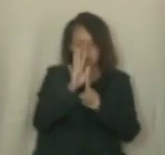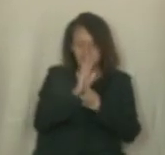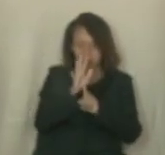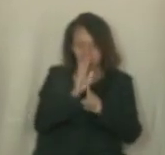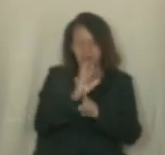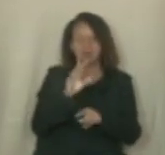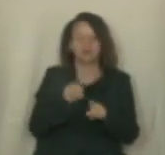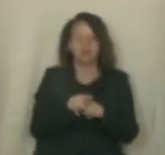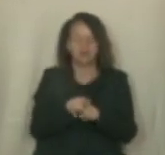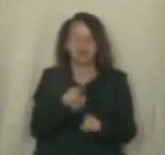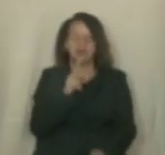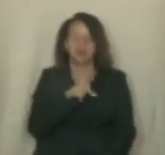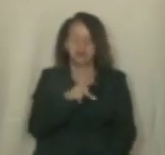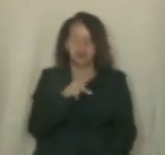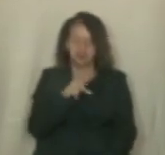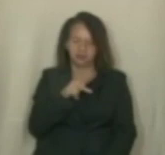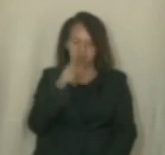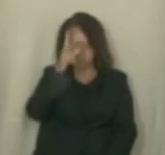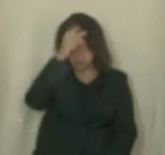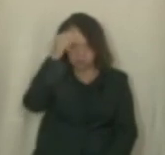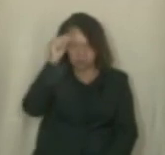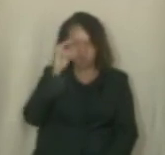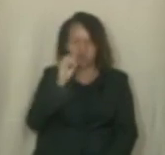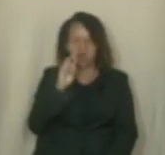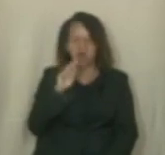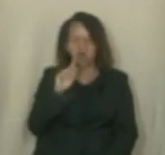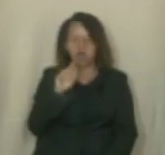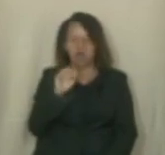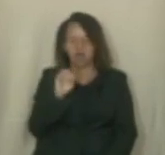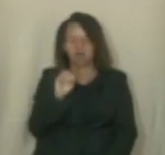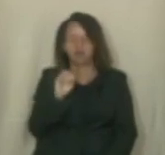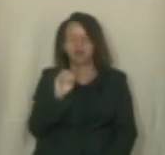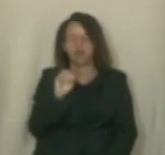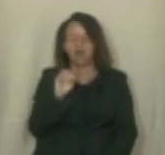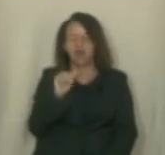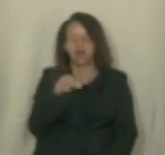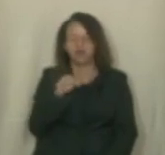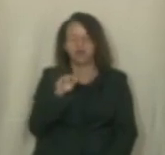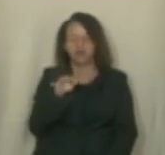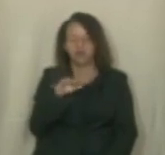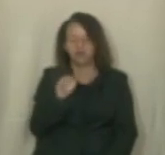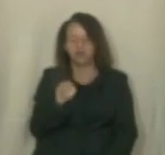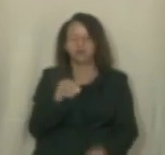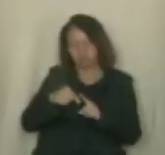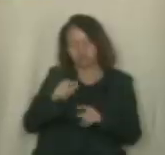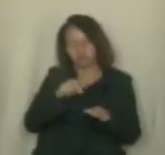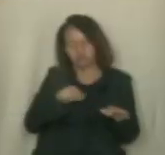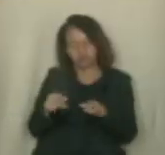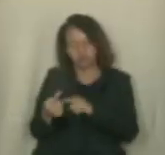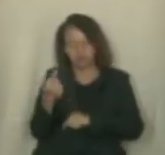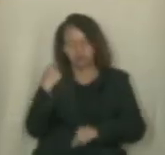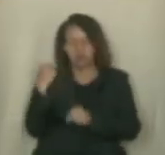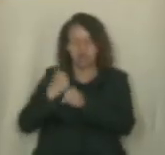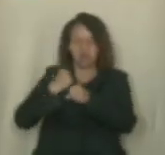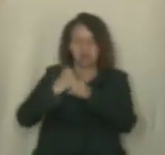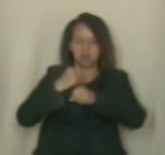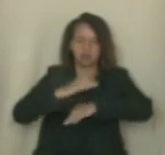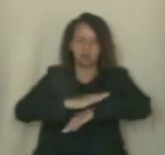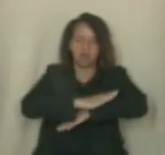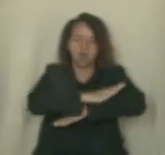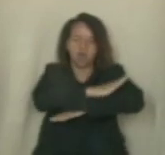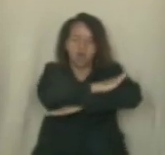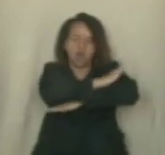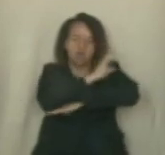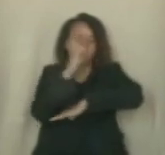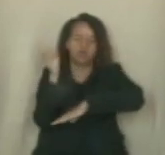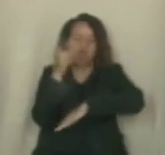lá no Córrego Antônio Rodrigues, entregando várias encostas que foram feitas ali naquela comunidade, das obras de encosta que foram